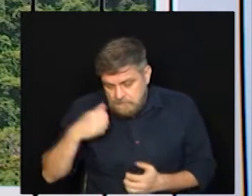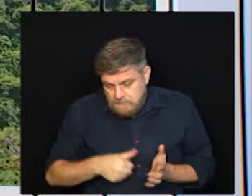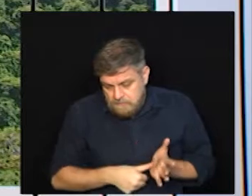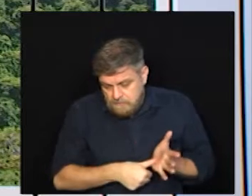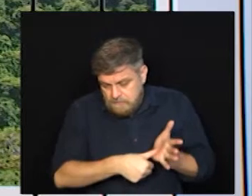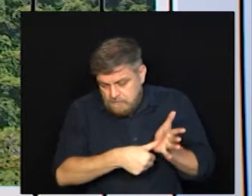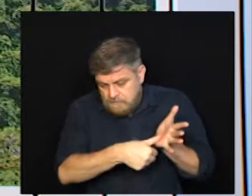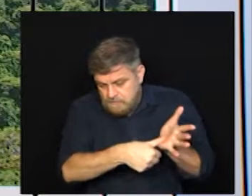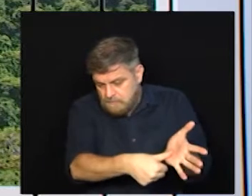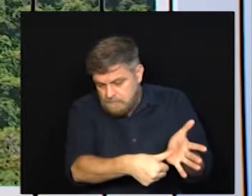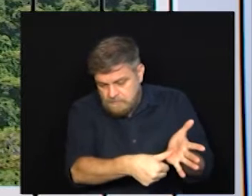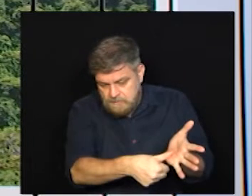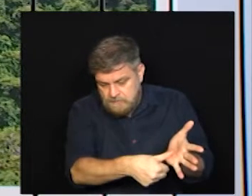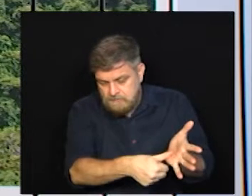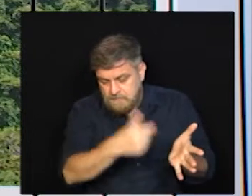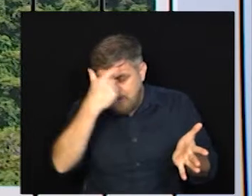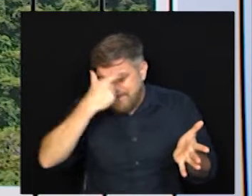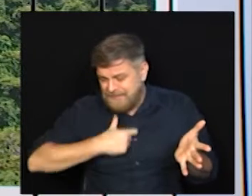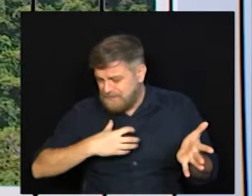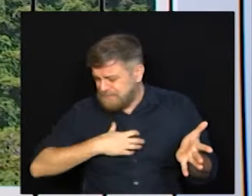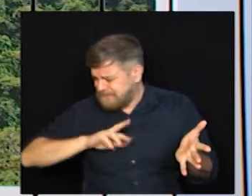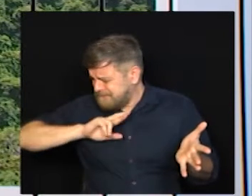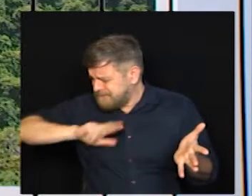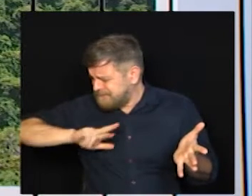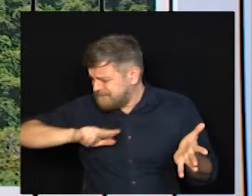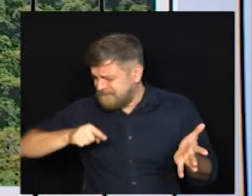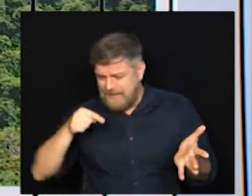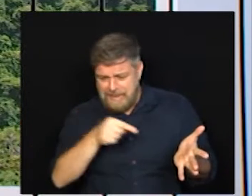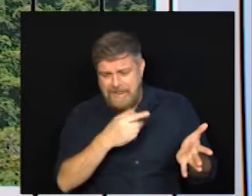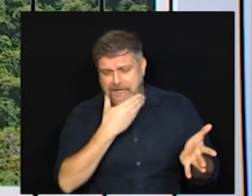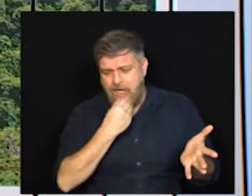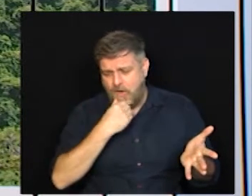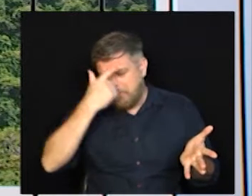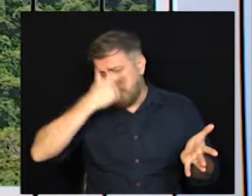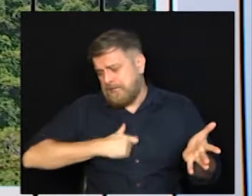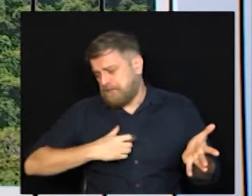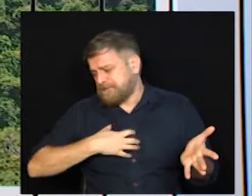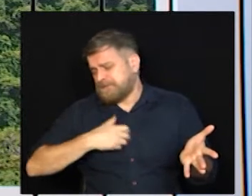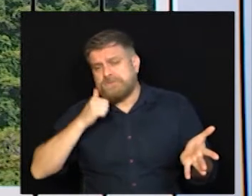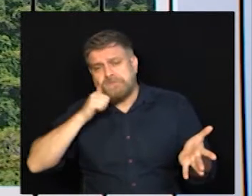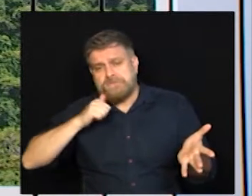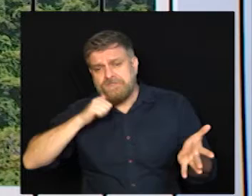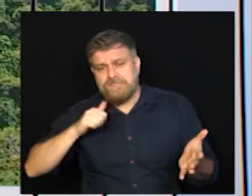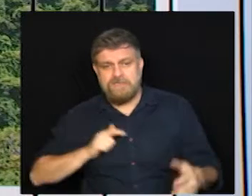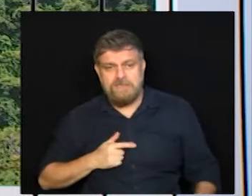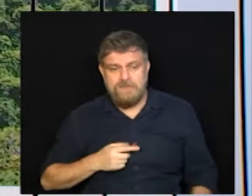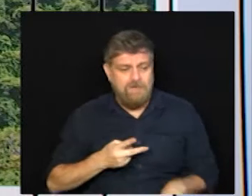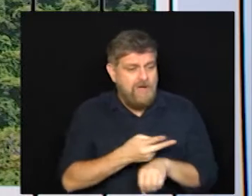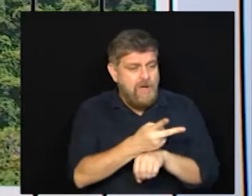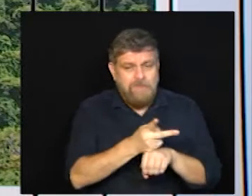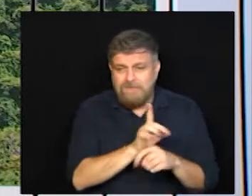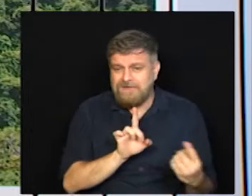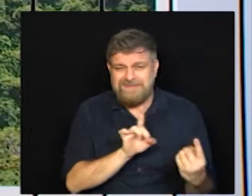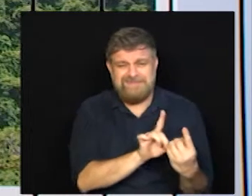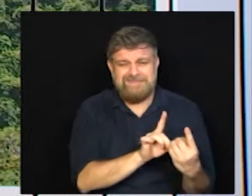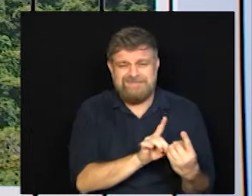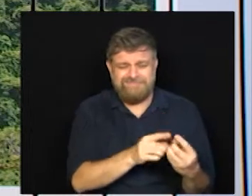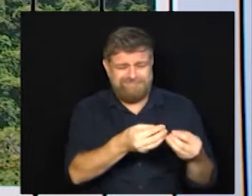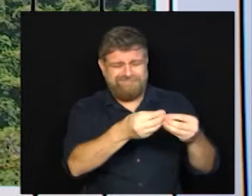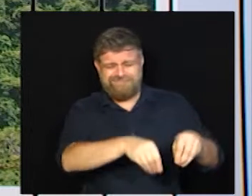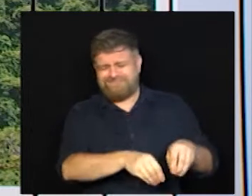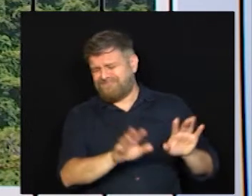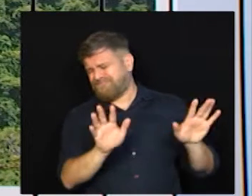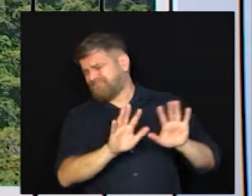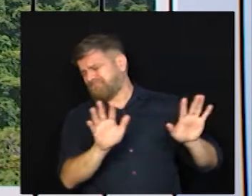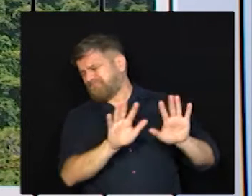que é diferente do que elas se sentem, diferente de como elas aparentam. Então, elas nem chegam a buscar atendimento. Então,